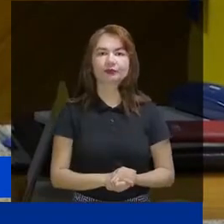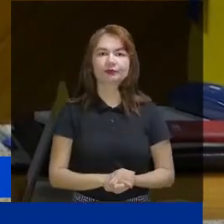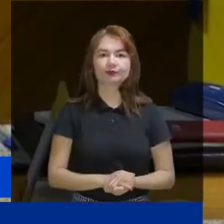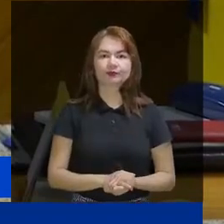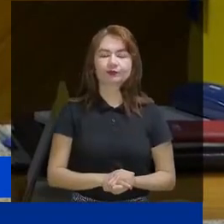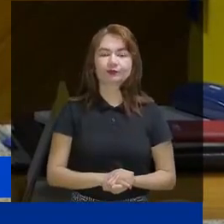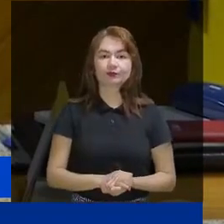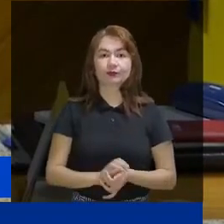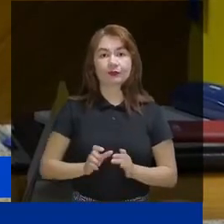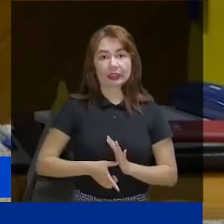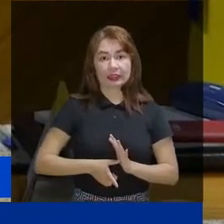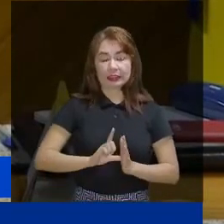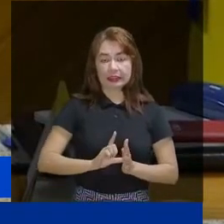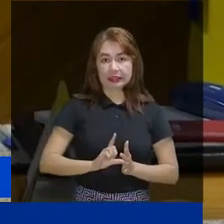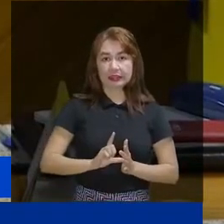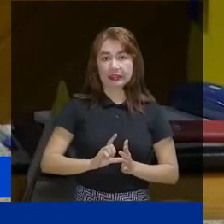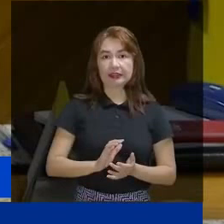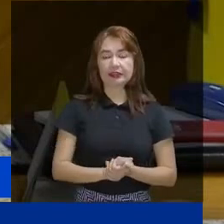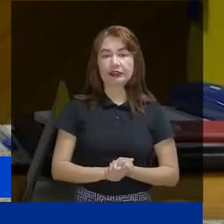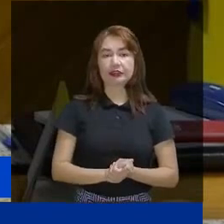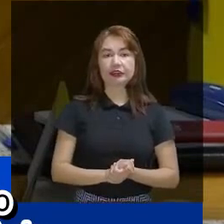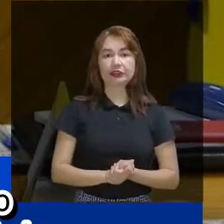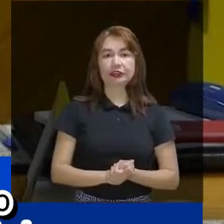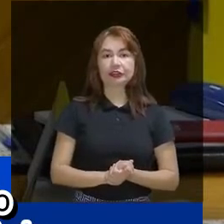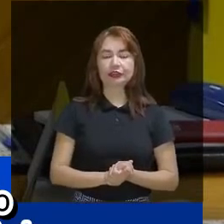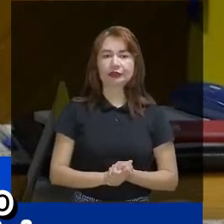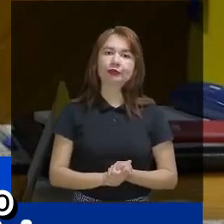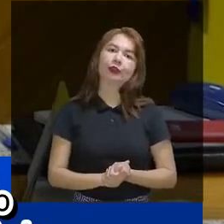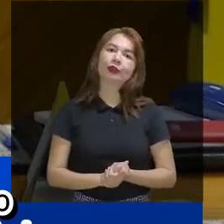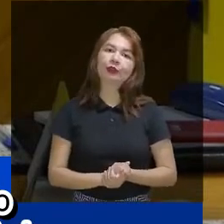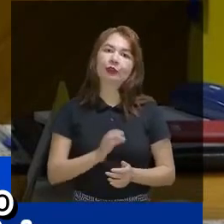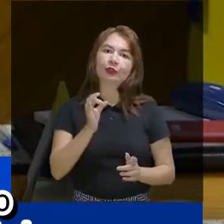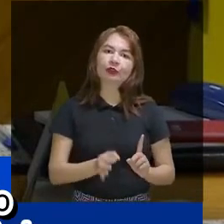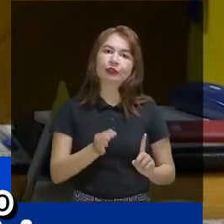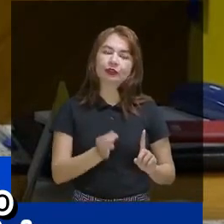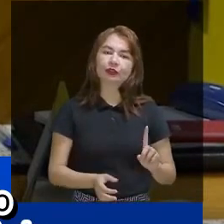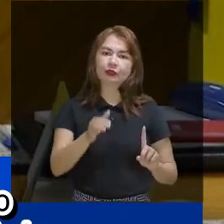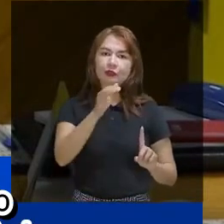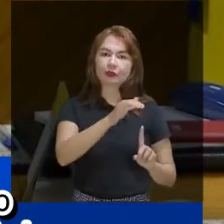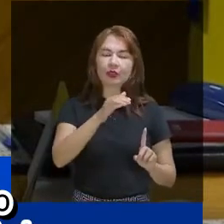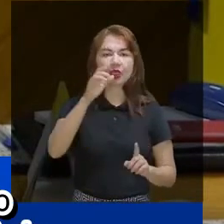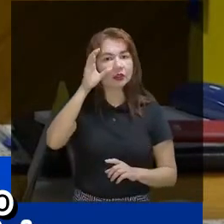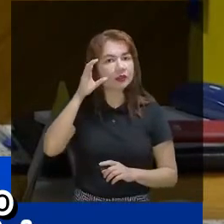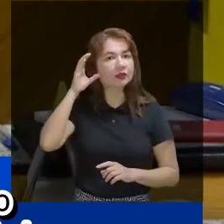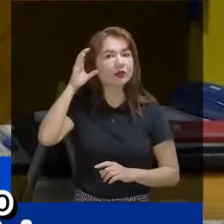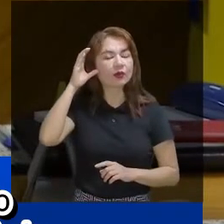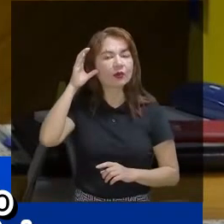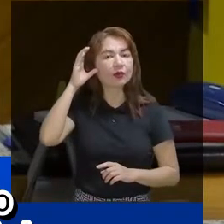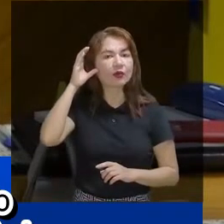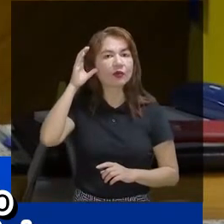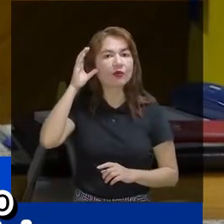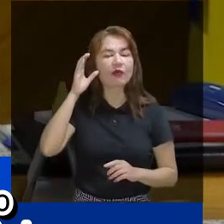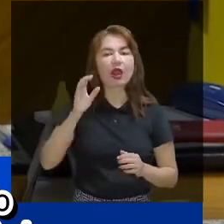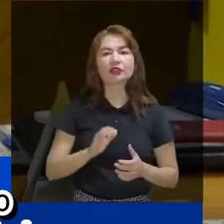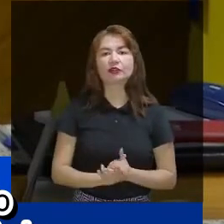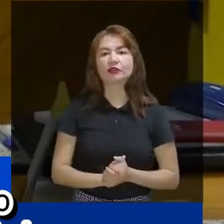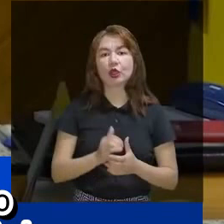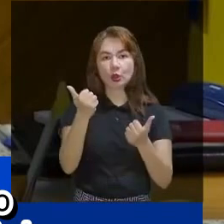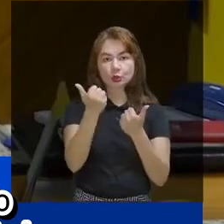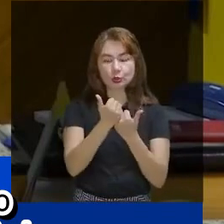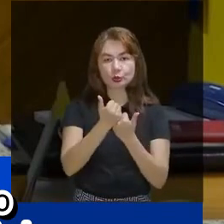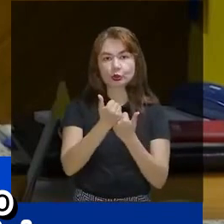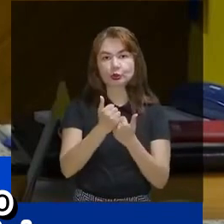é necessário dizer que o desembargador Carmo Antônio declarou-se neste processo suspeito e por isso está sendo substituído